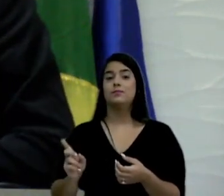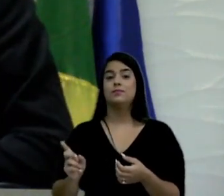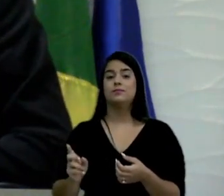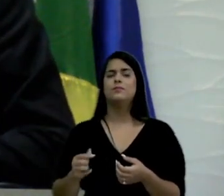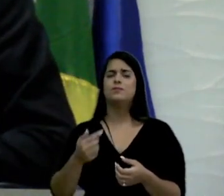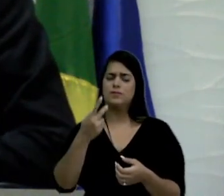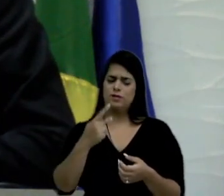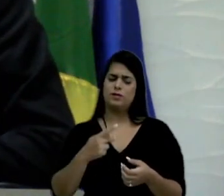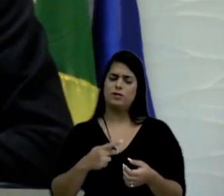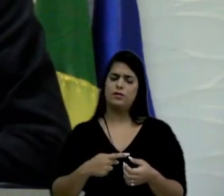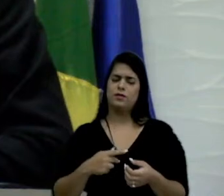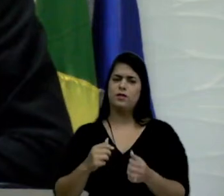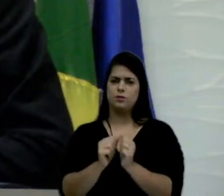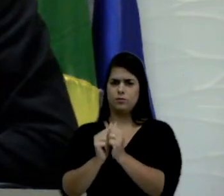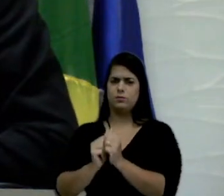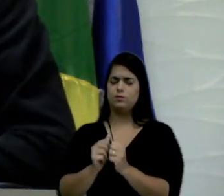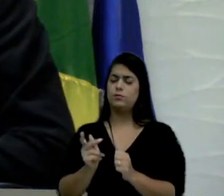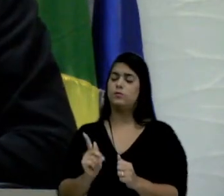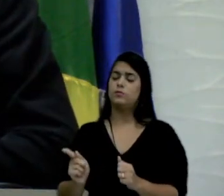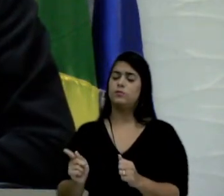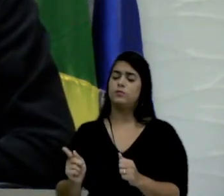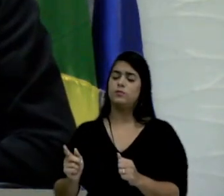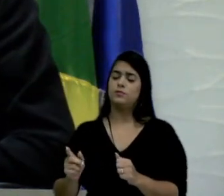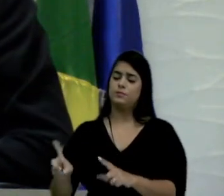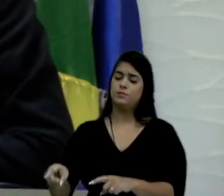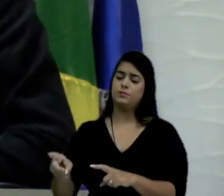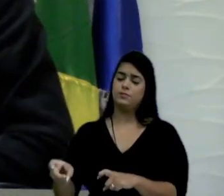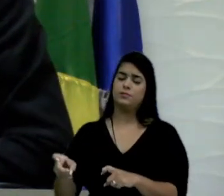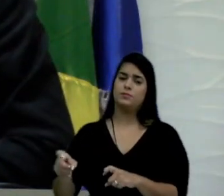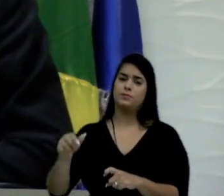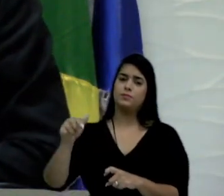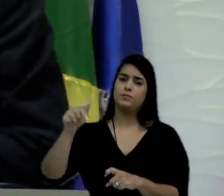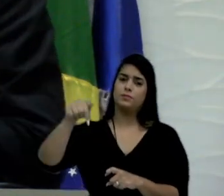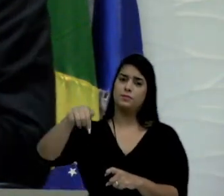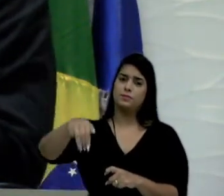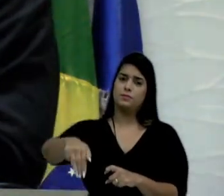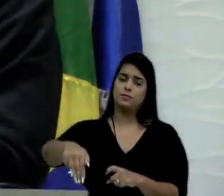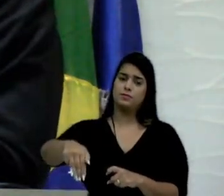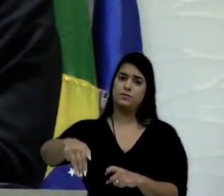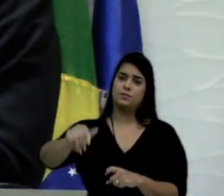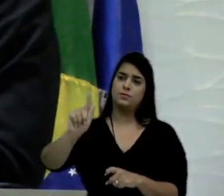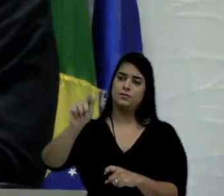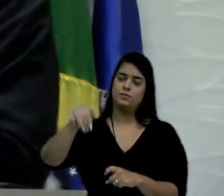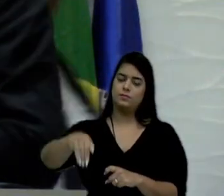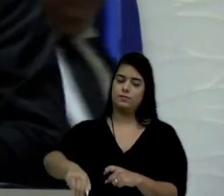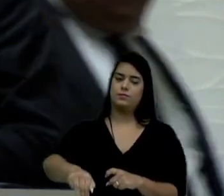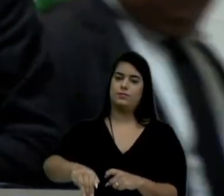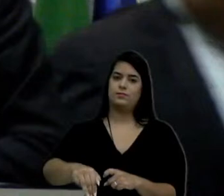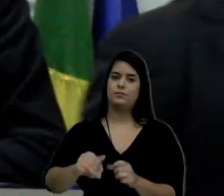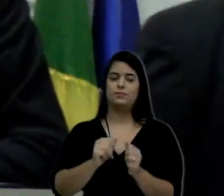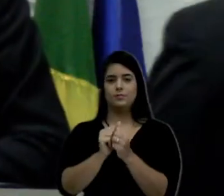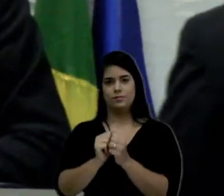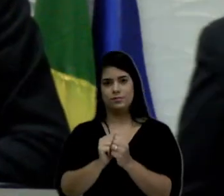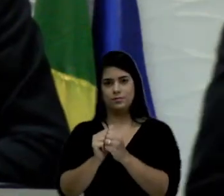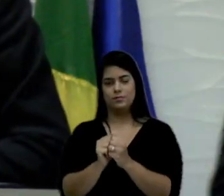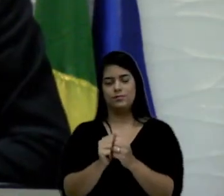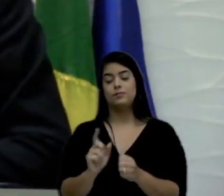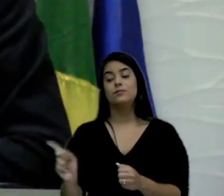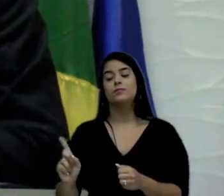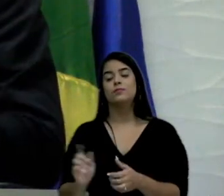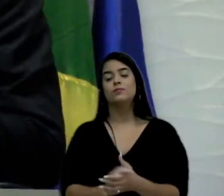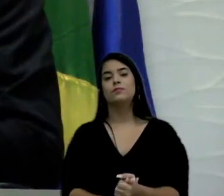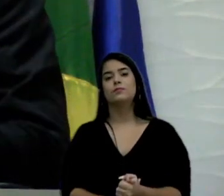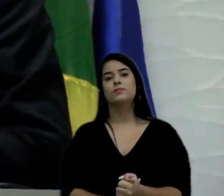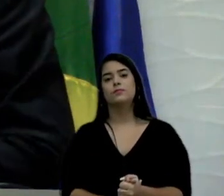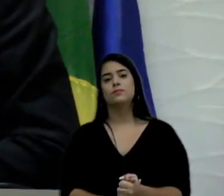presente Quem estava presente era eu lá no povoado do Gama aç de novo Armazém ele fazendo de um pessoal e eu fazendo de outros lá e